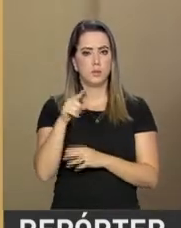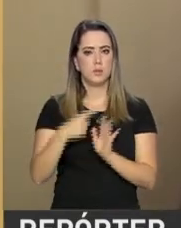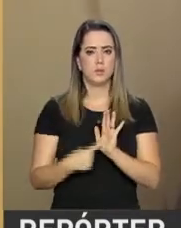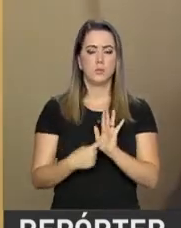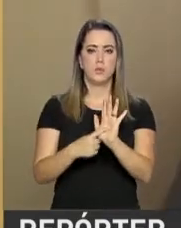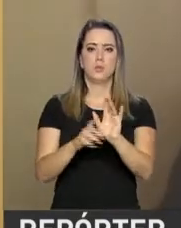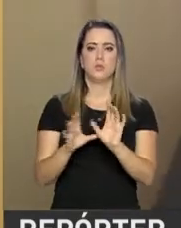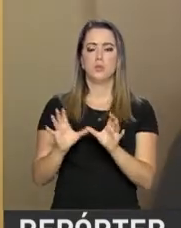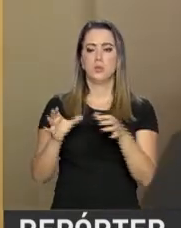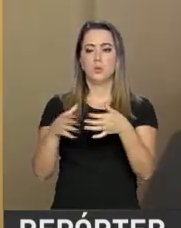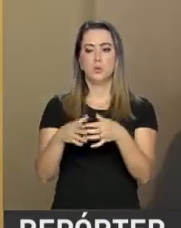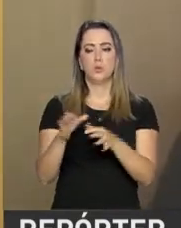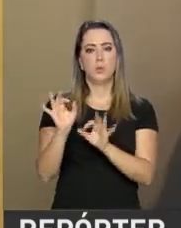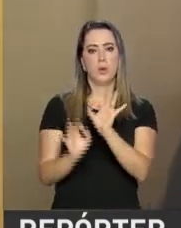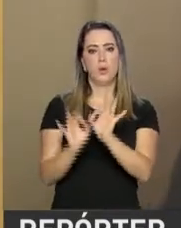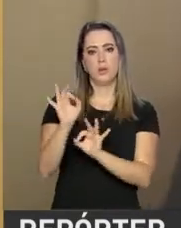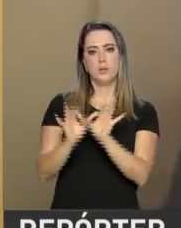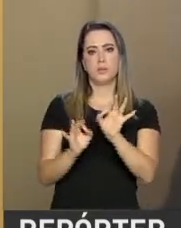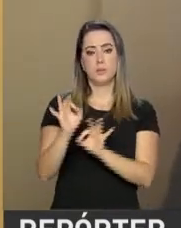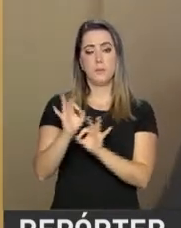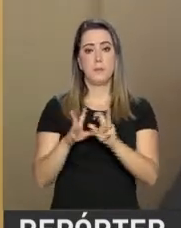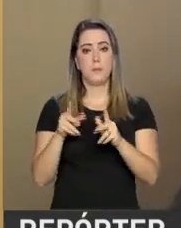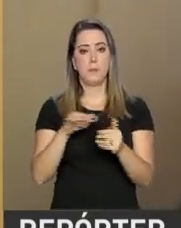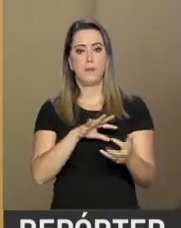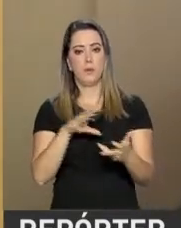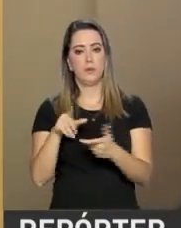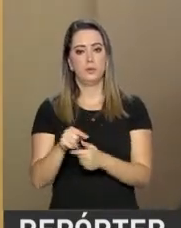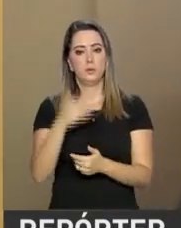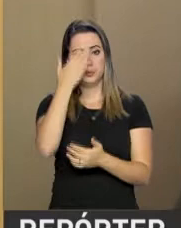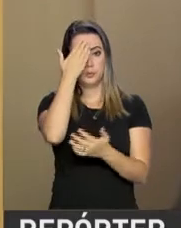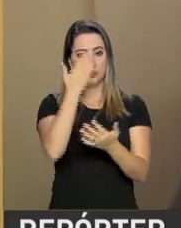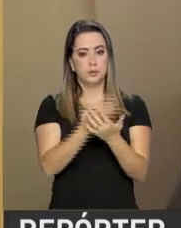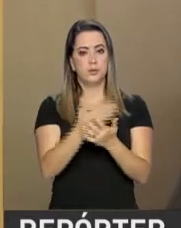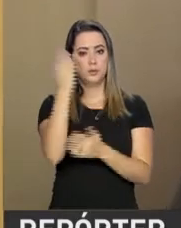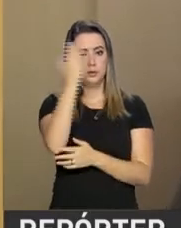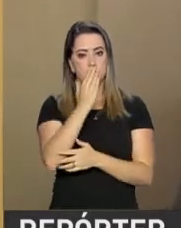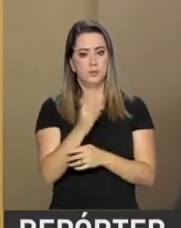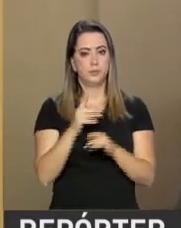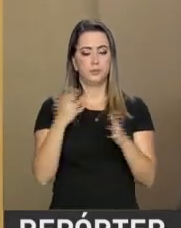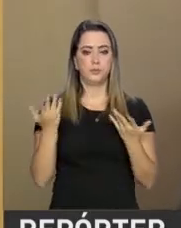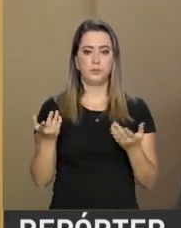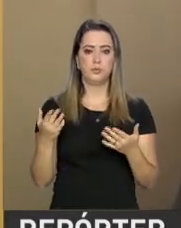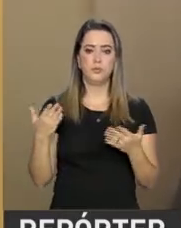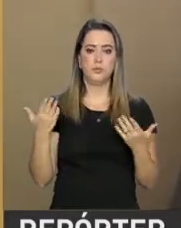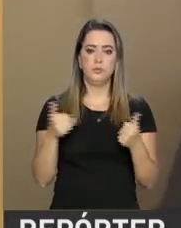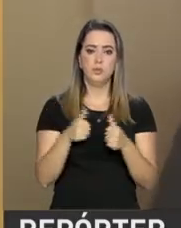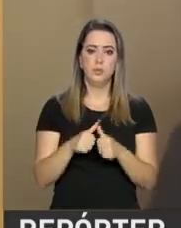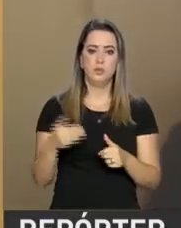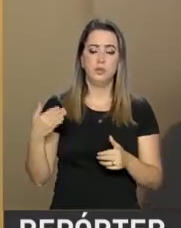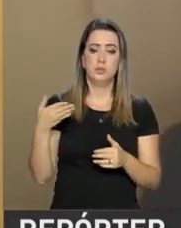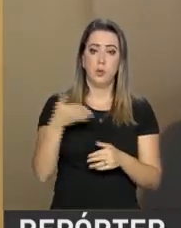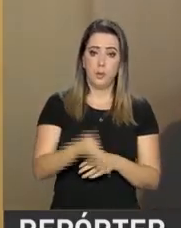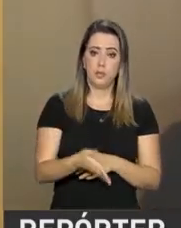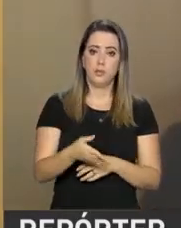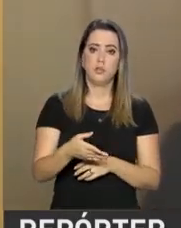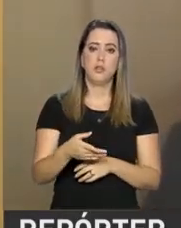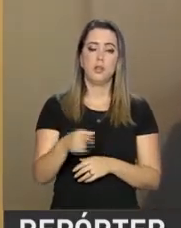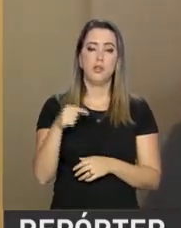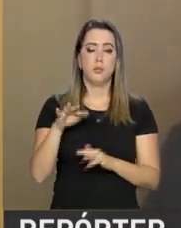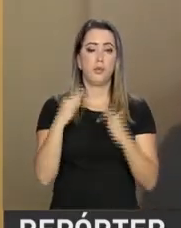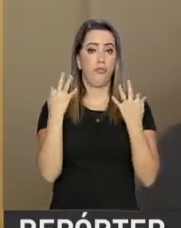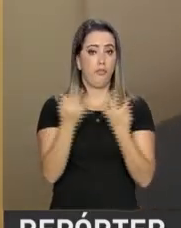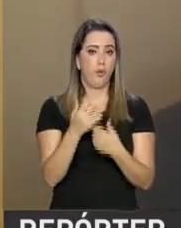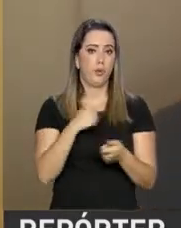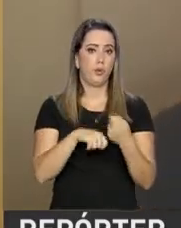os investidores que estão espalhados por todo mundo está acreditando no brasil vieram aqui fazer este fórum mas